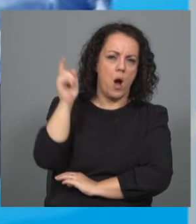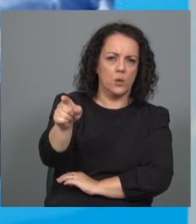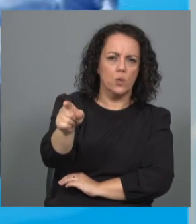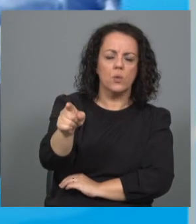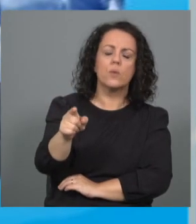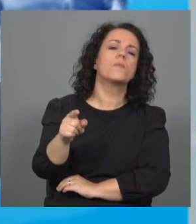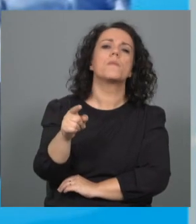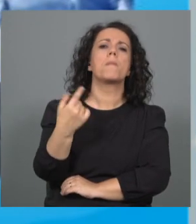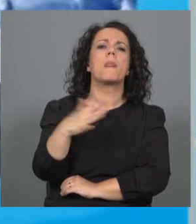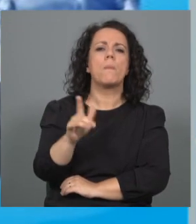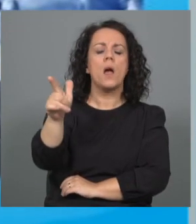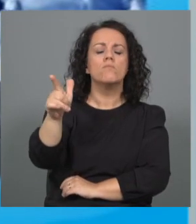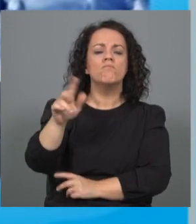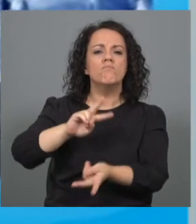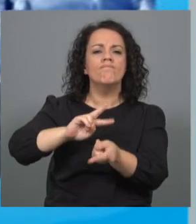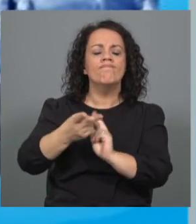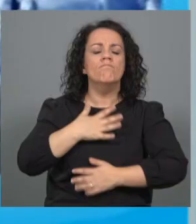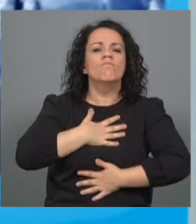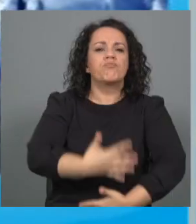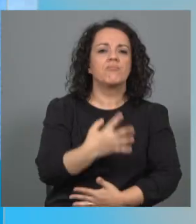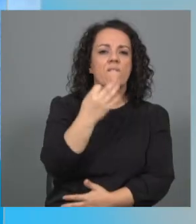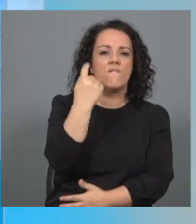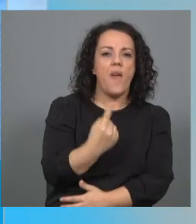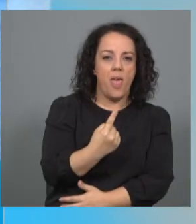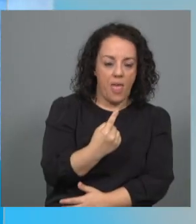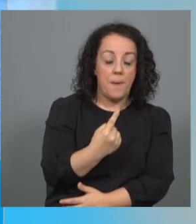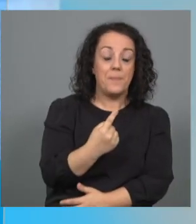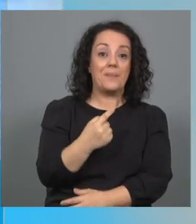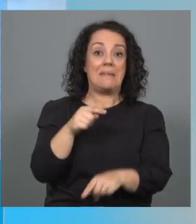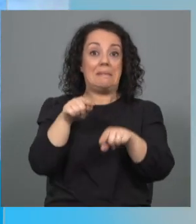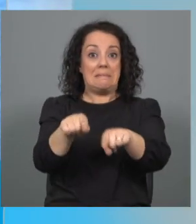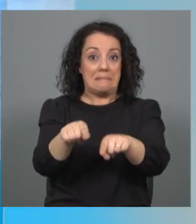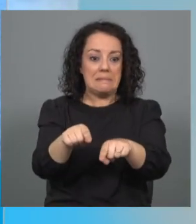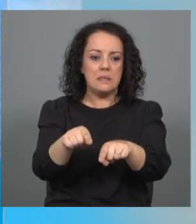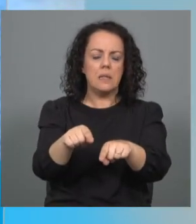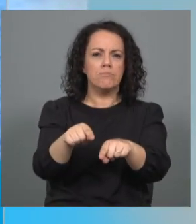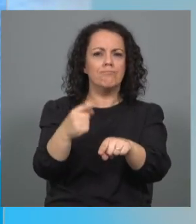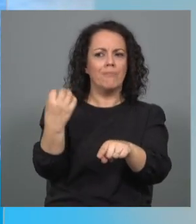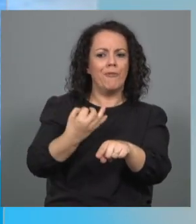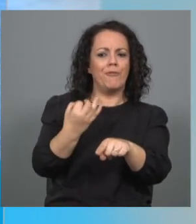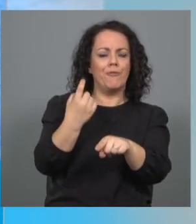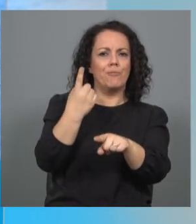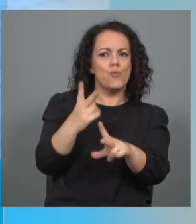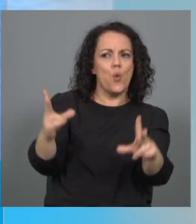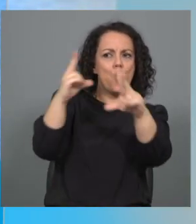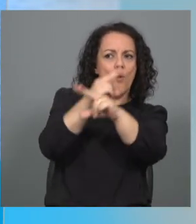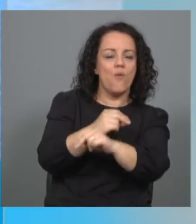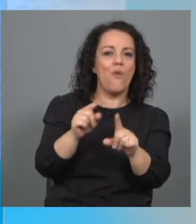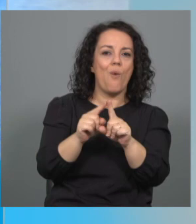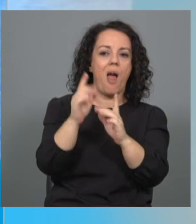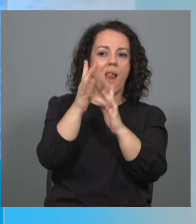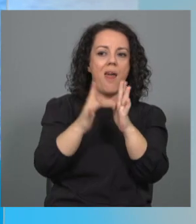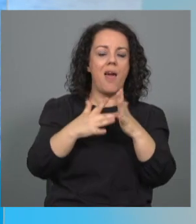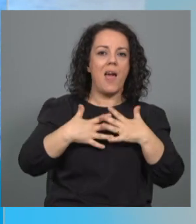mas alguém que adere à fé. E aqui há algo de novo, não é? O cristianismo